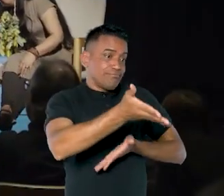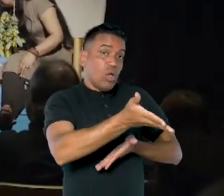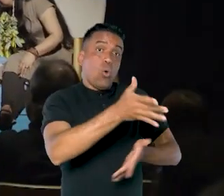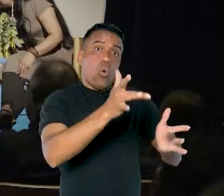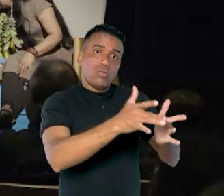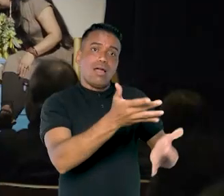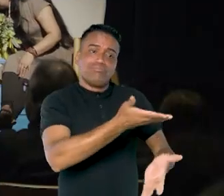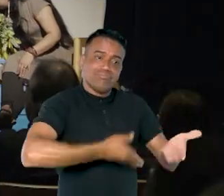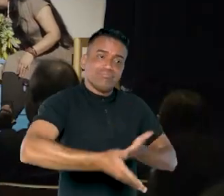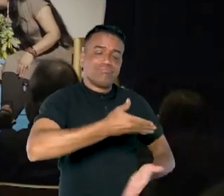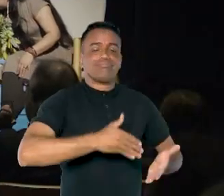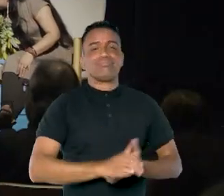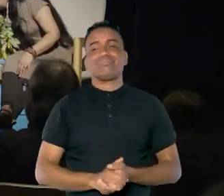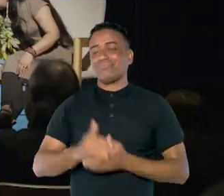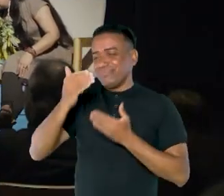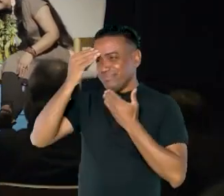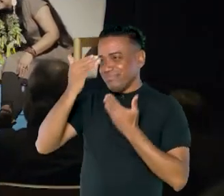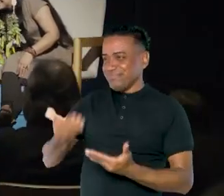Obrigada, Elisângela.